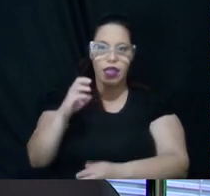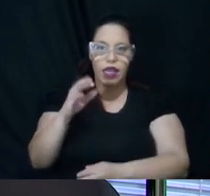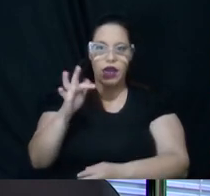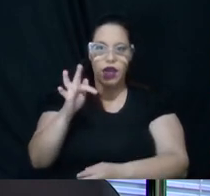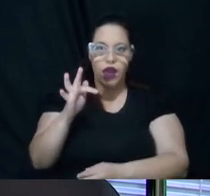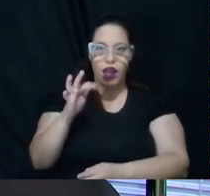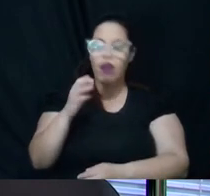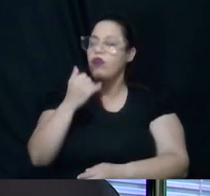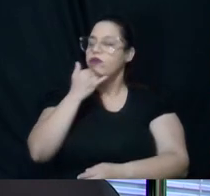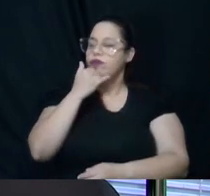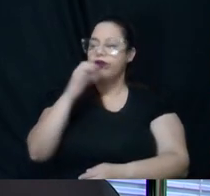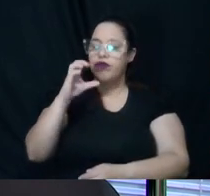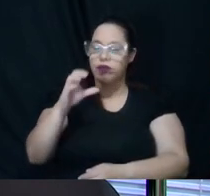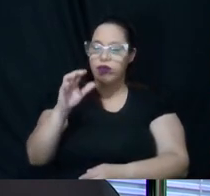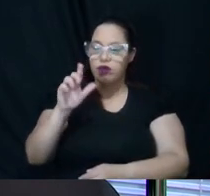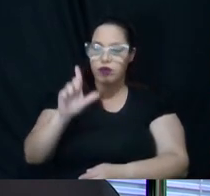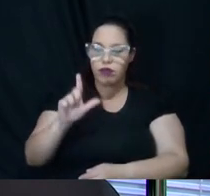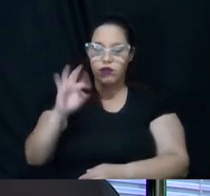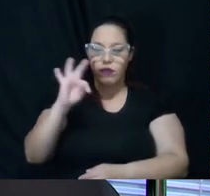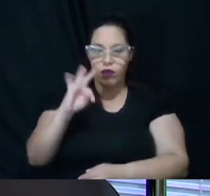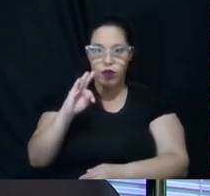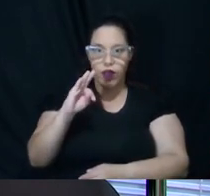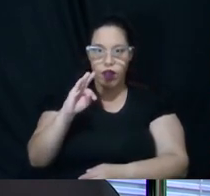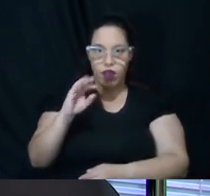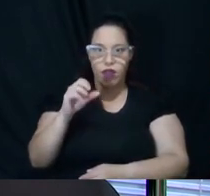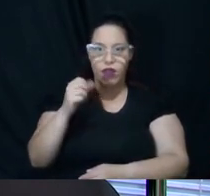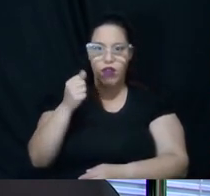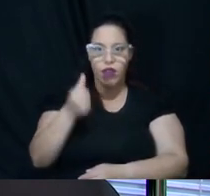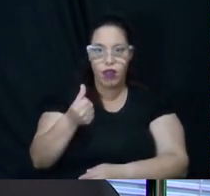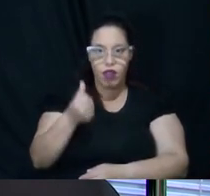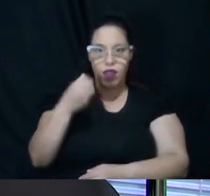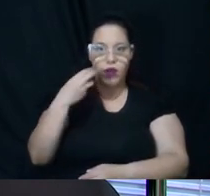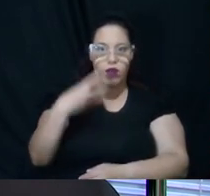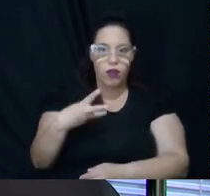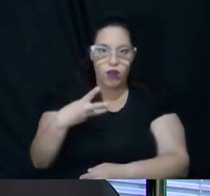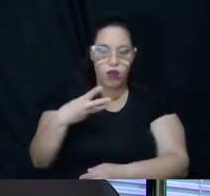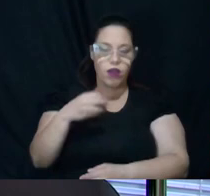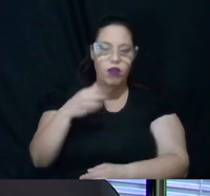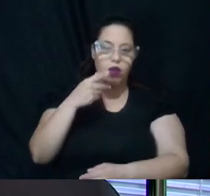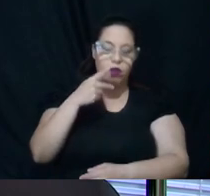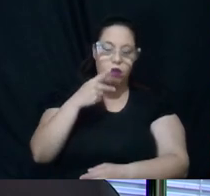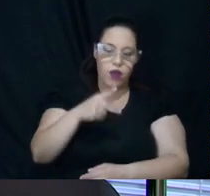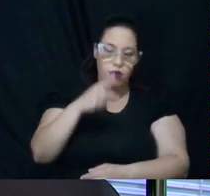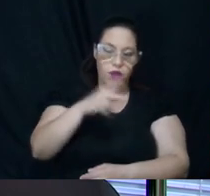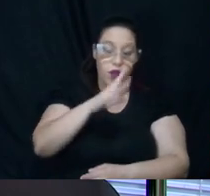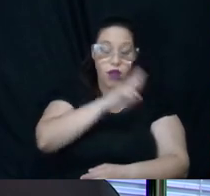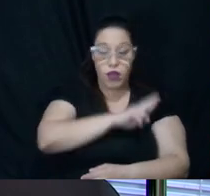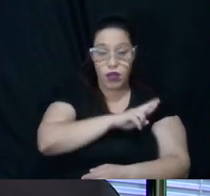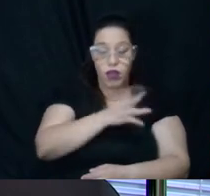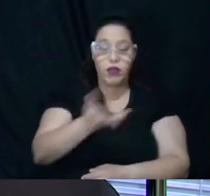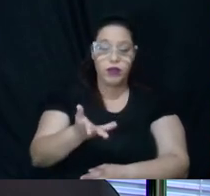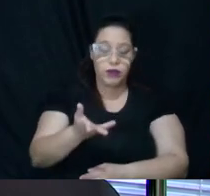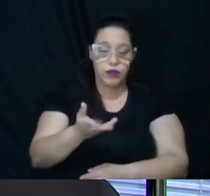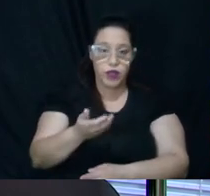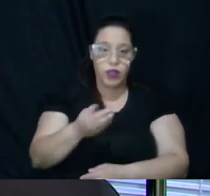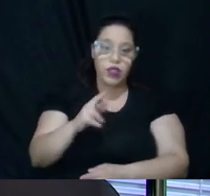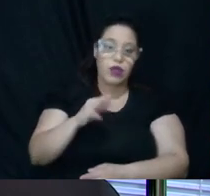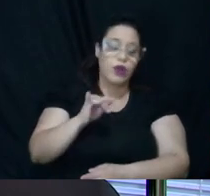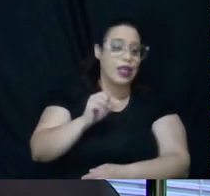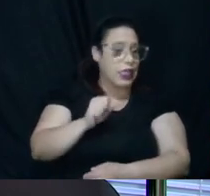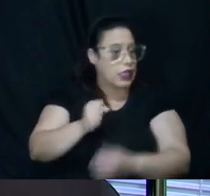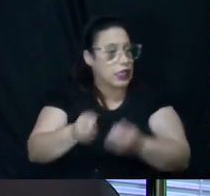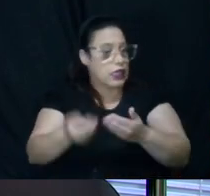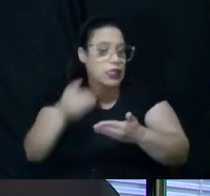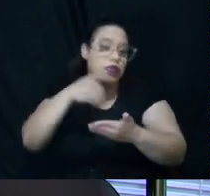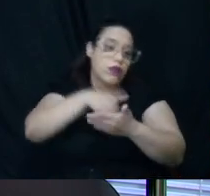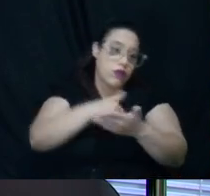registrado, oriunda de 13º, participação de resultados, de férias. Então, são receitas esporádicas que vão entrar